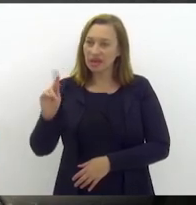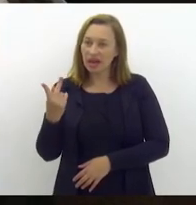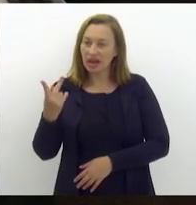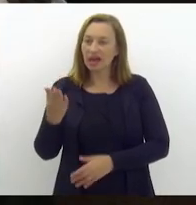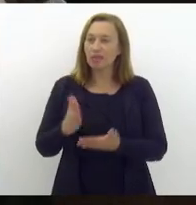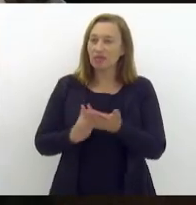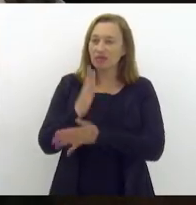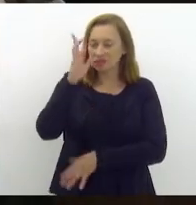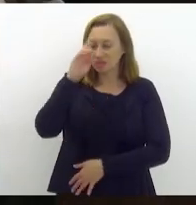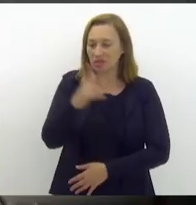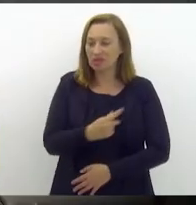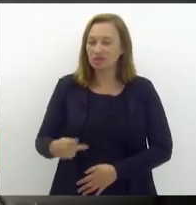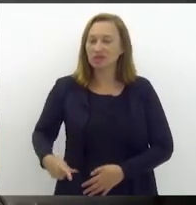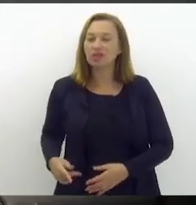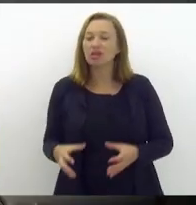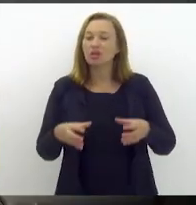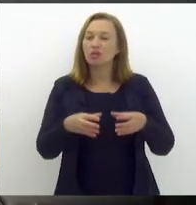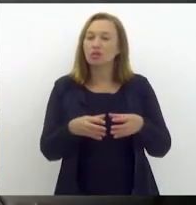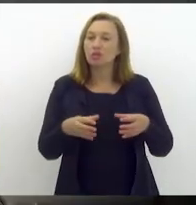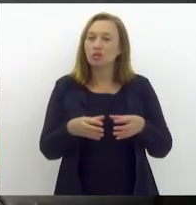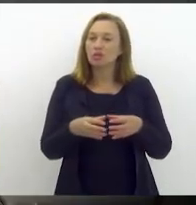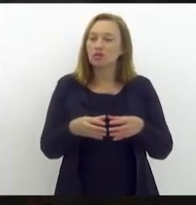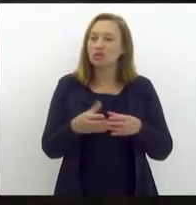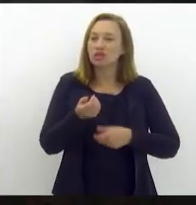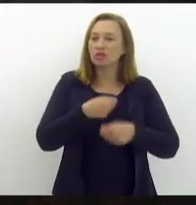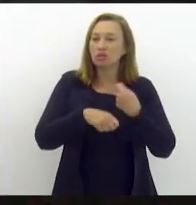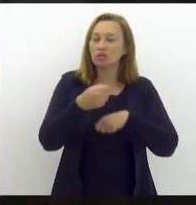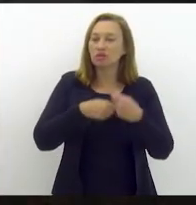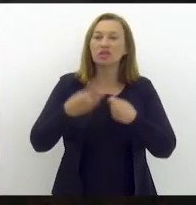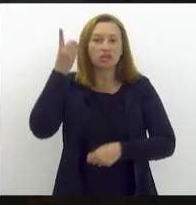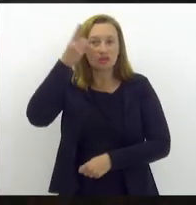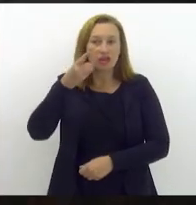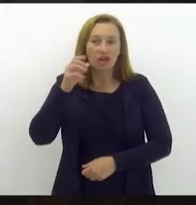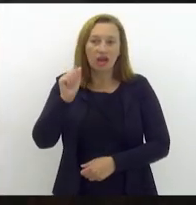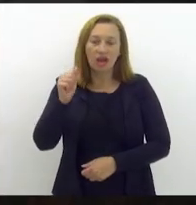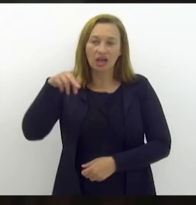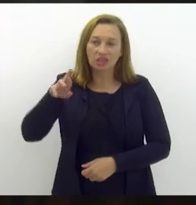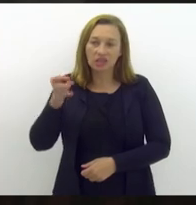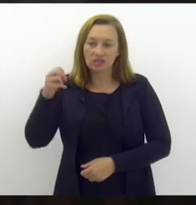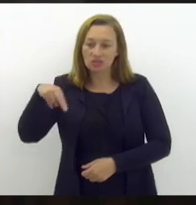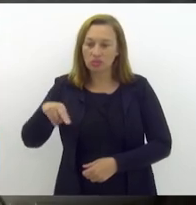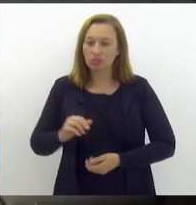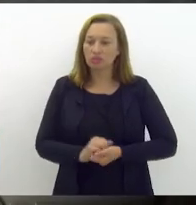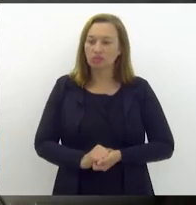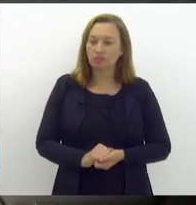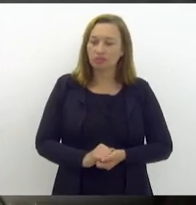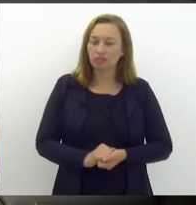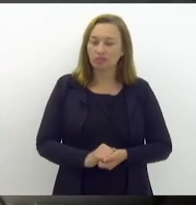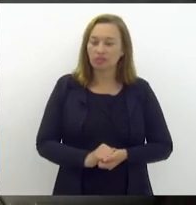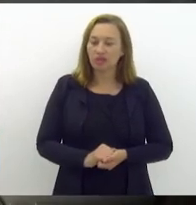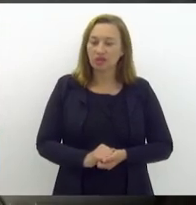Favorável, presidente. Pela Comissão de Economia, deputado Anderson Moraes.